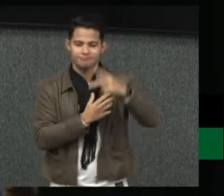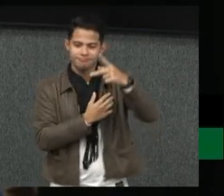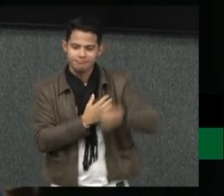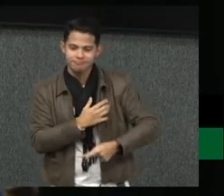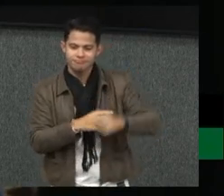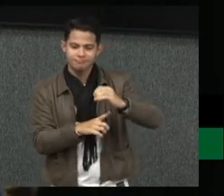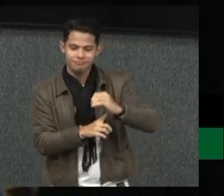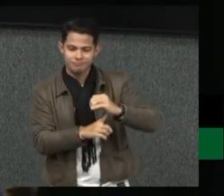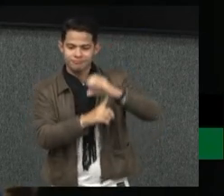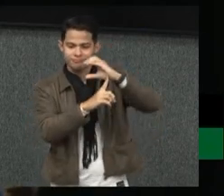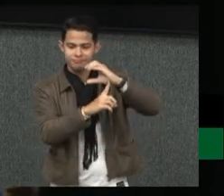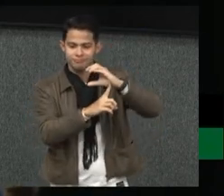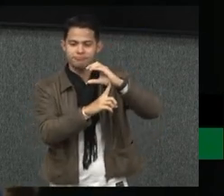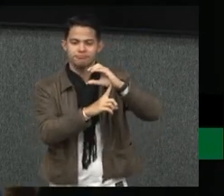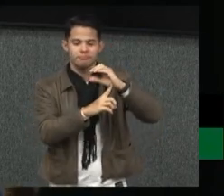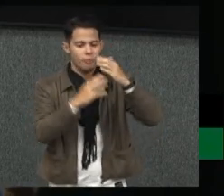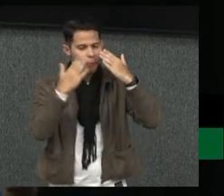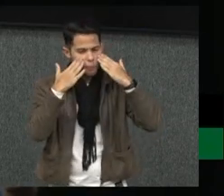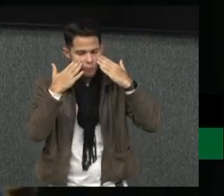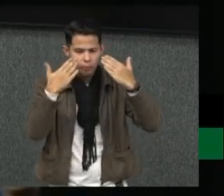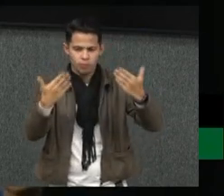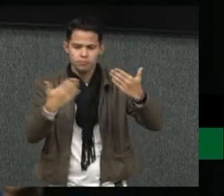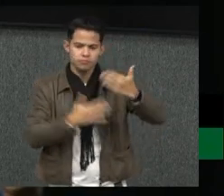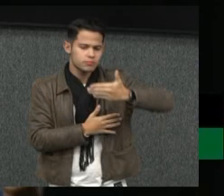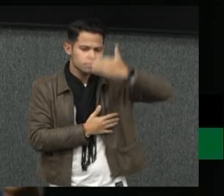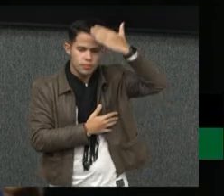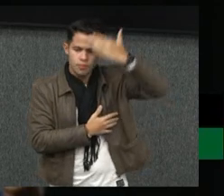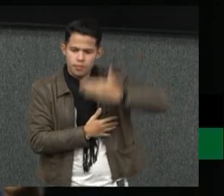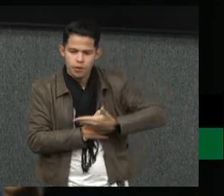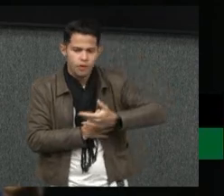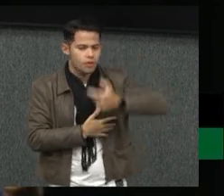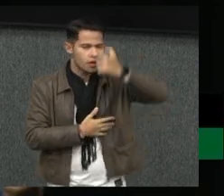Catarina demonstra claramente a